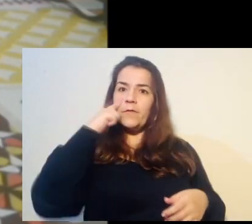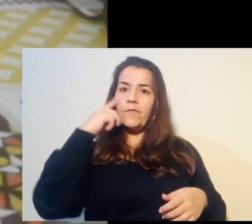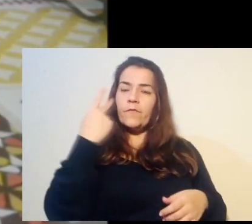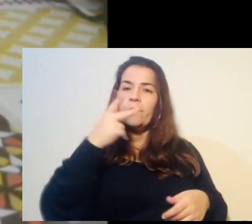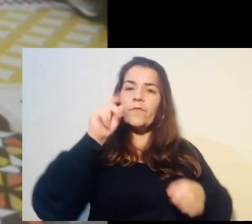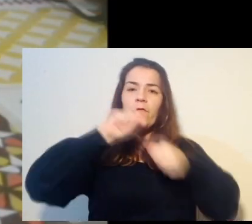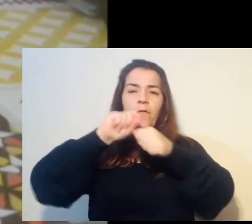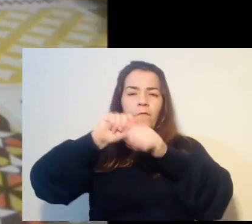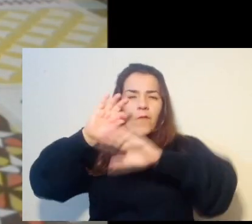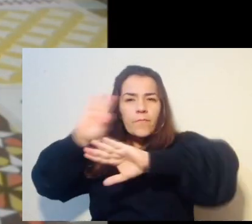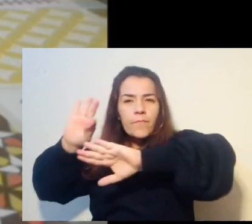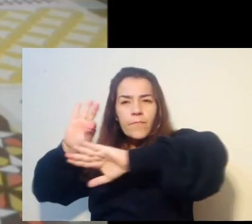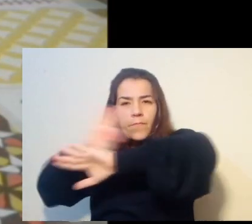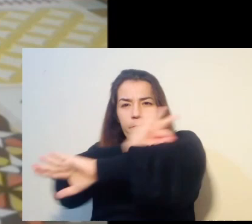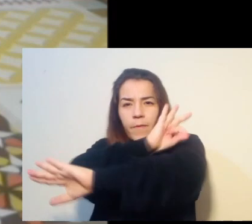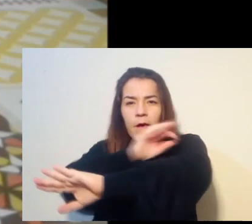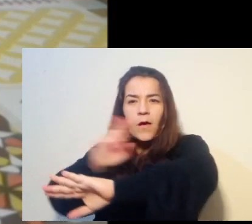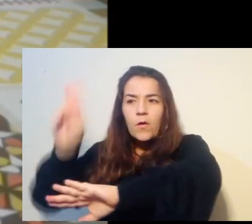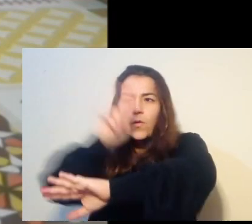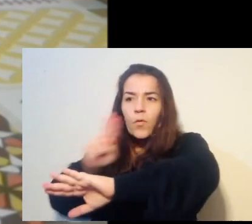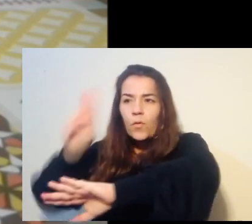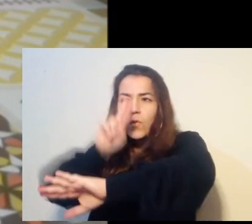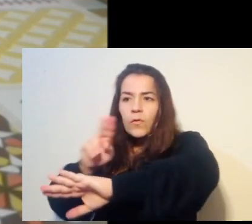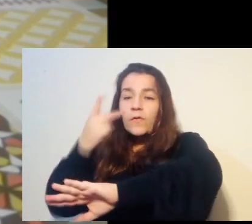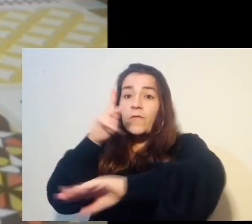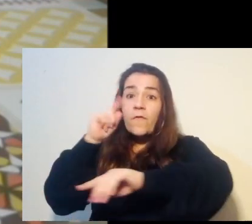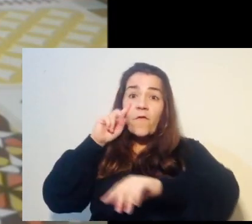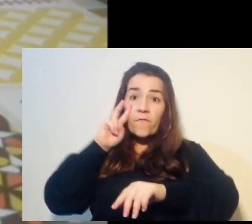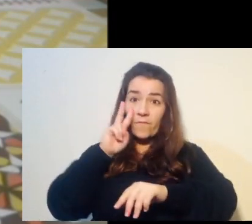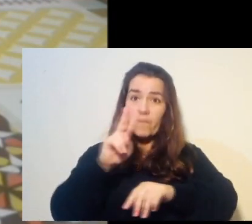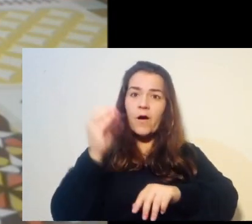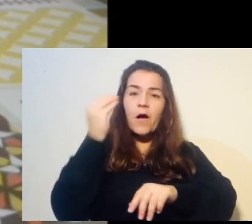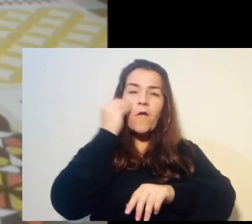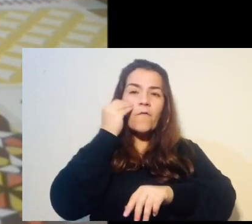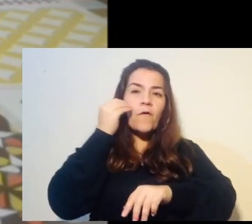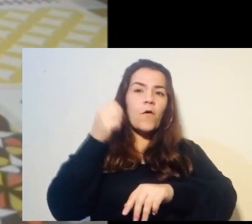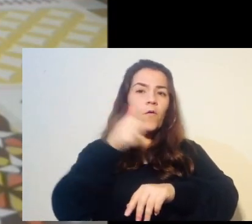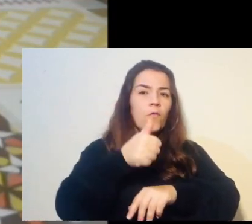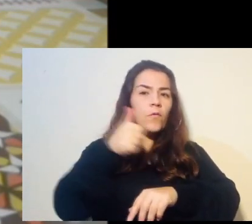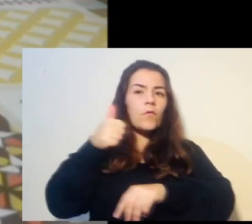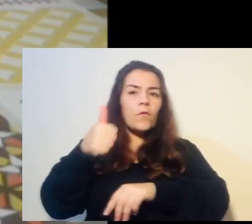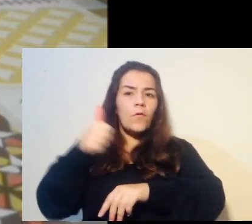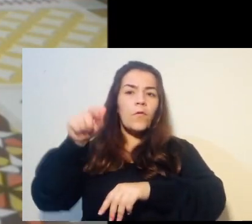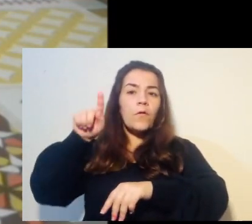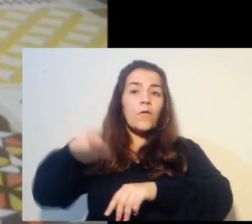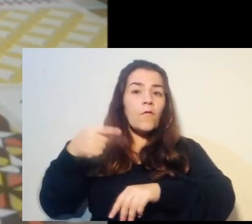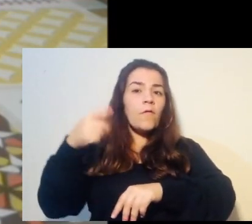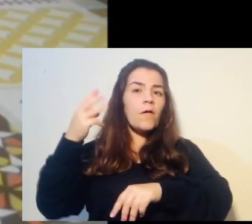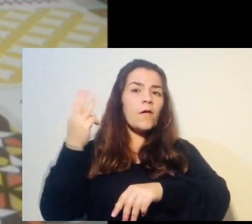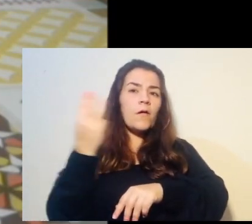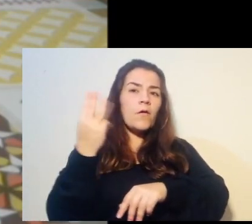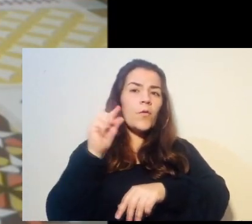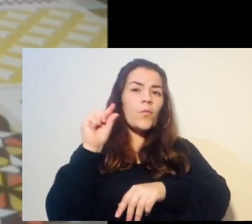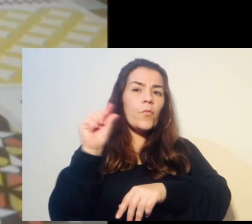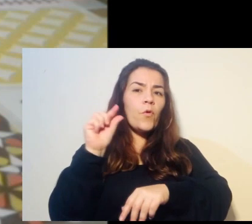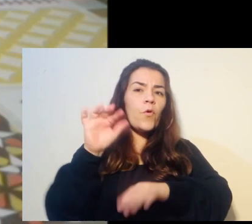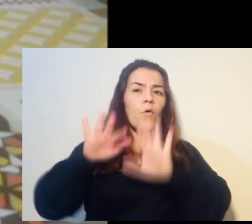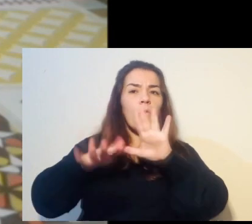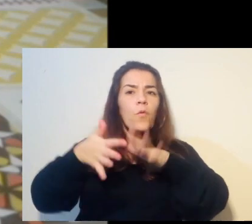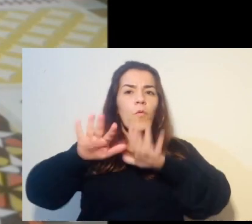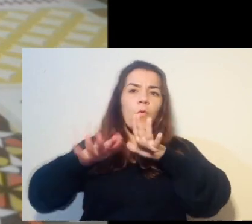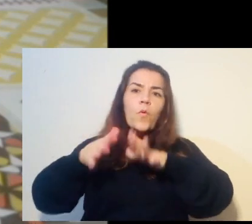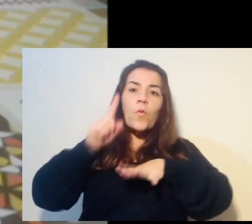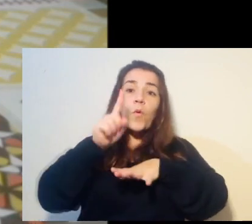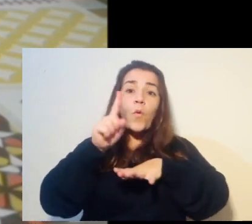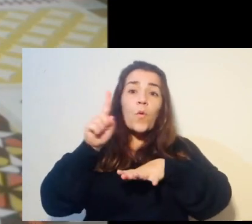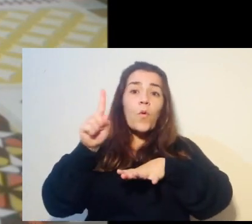de medir com a trena, vocês vão ver que o 11,3 é pouco. Então você coloca entre